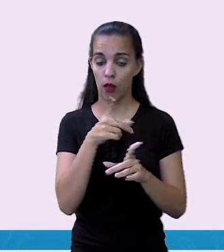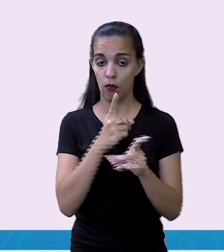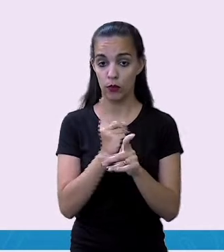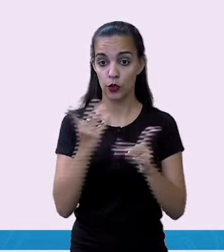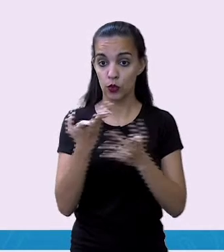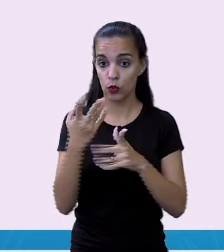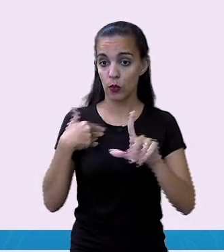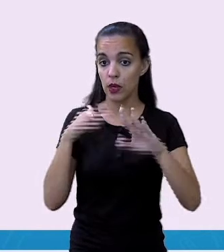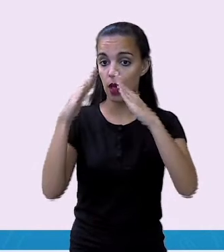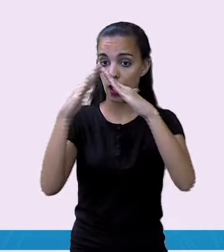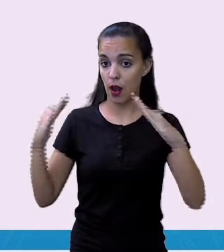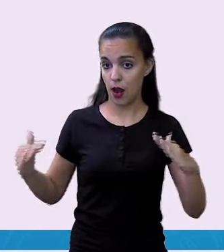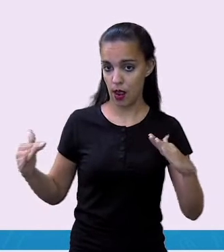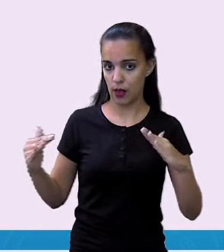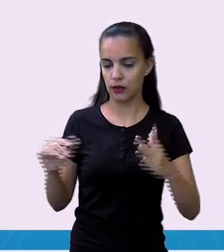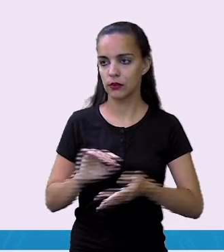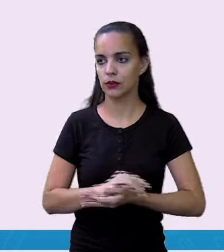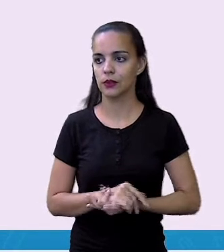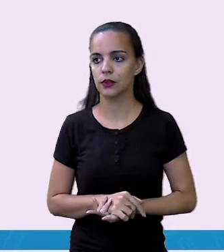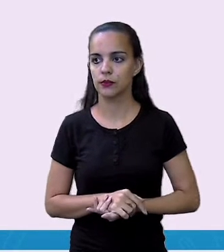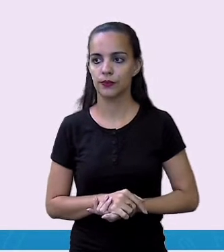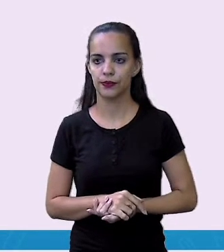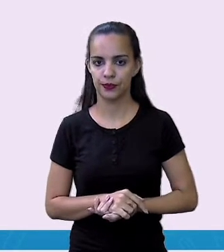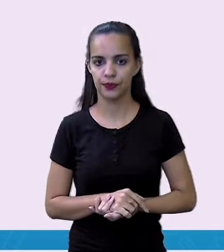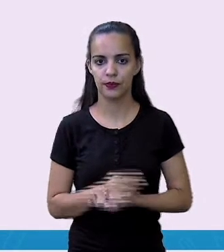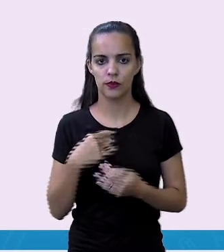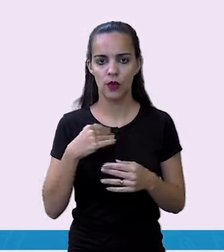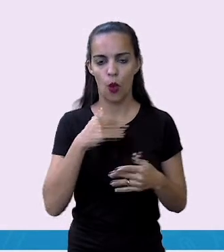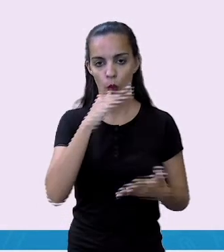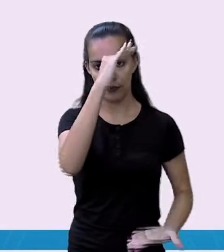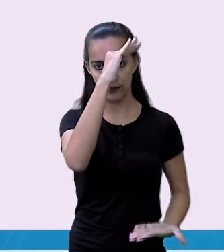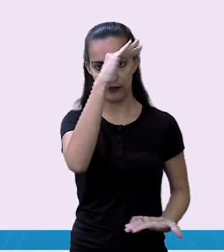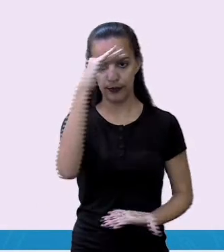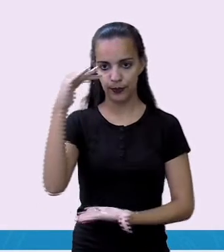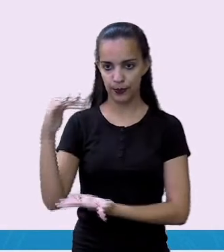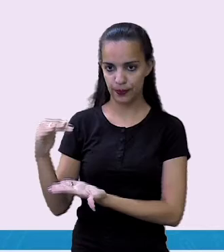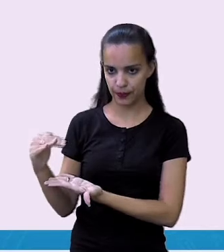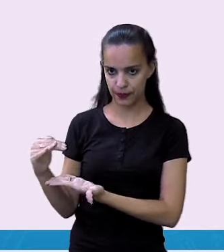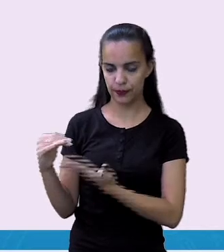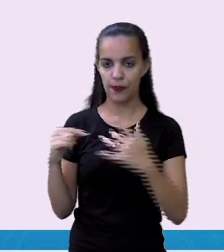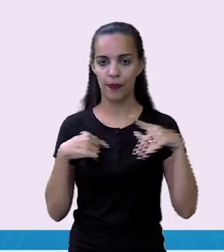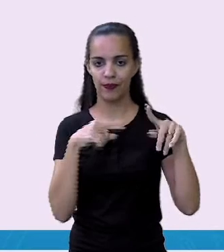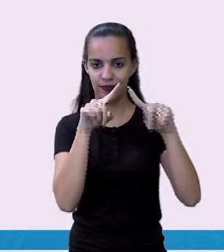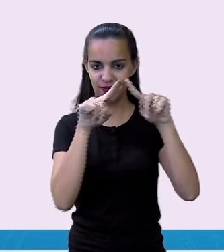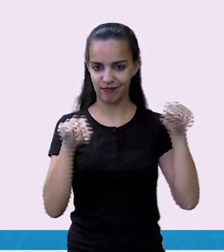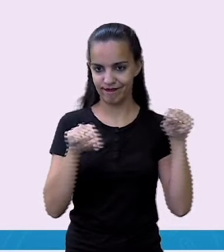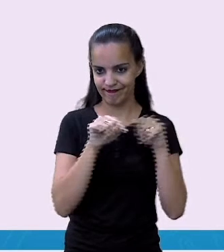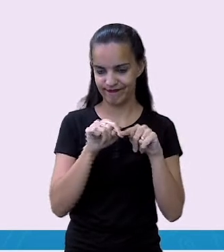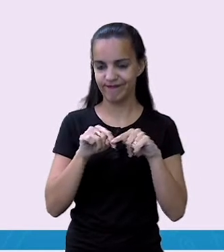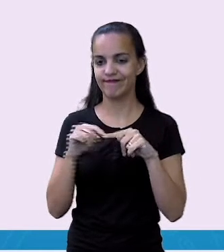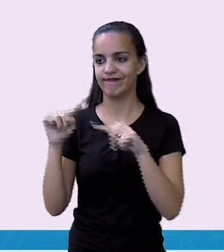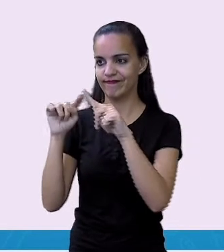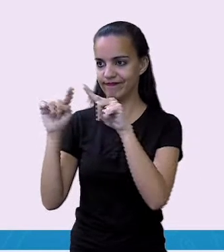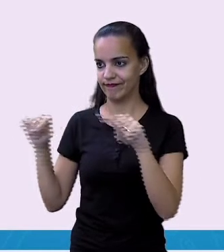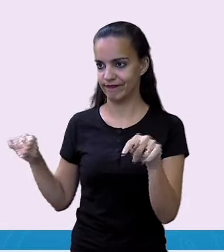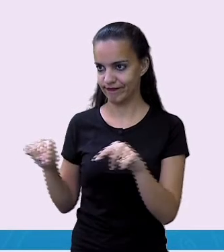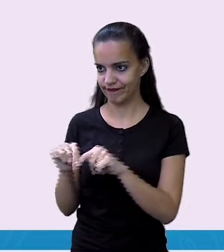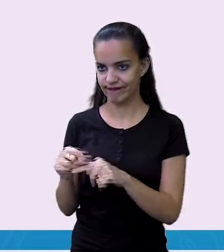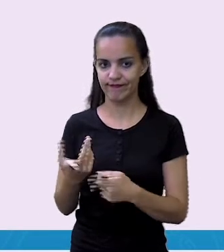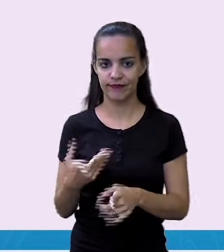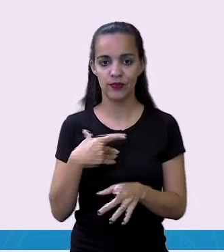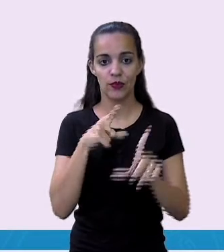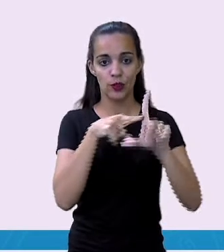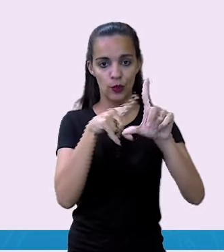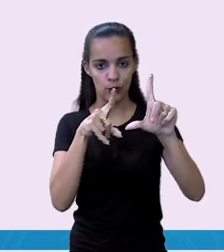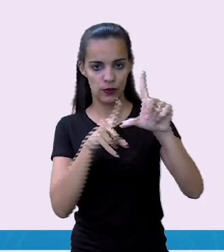aqui, certo? E este lado aqui. Ângulos da base são iguais e os ângulos